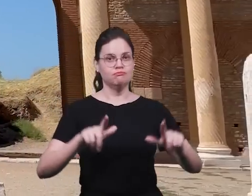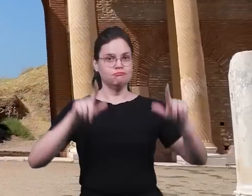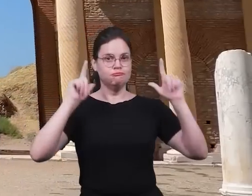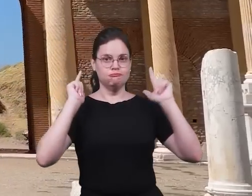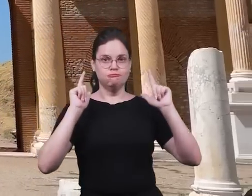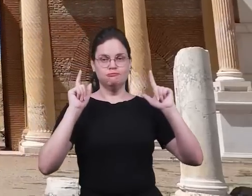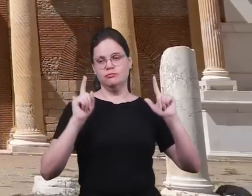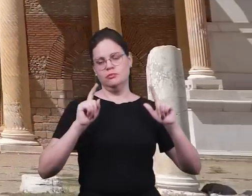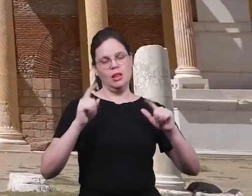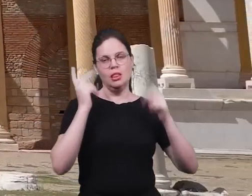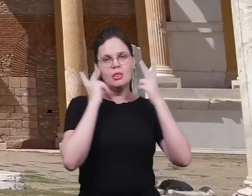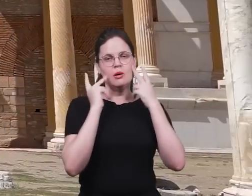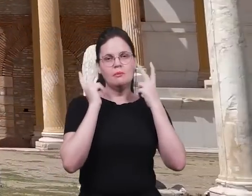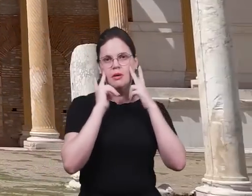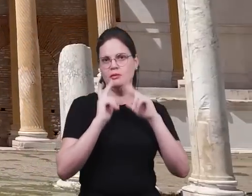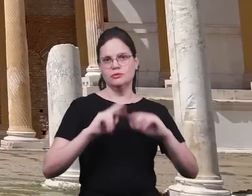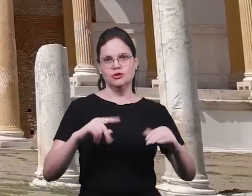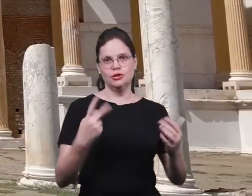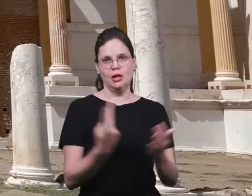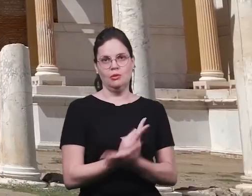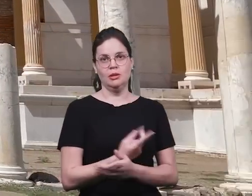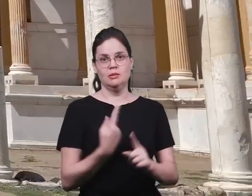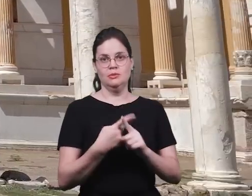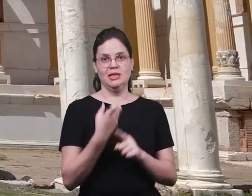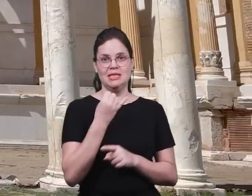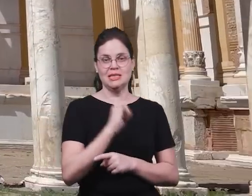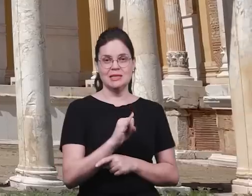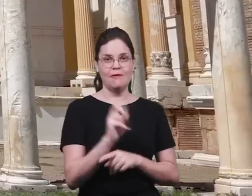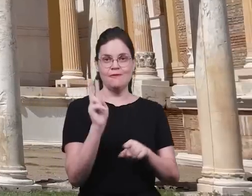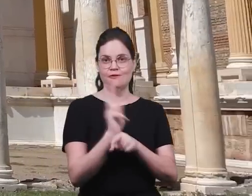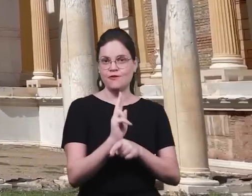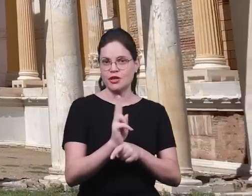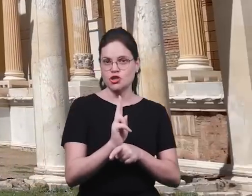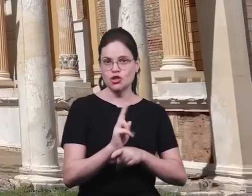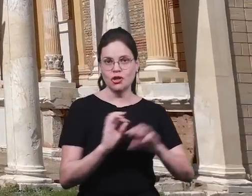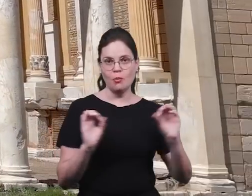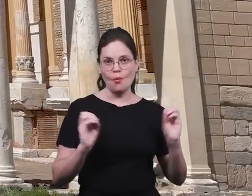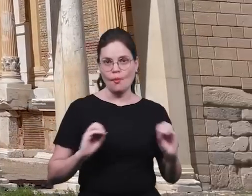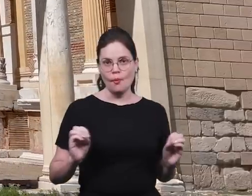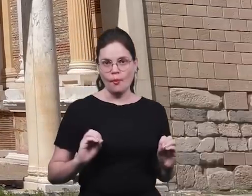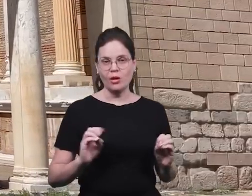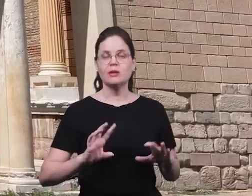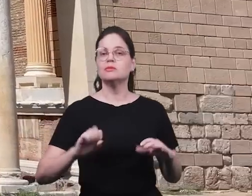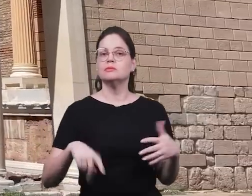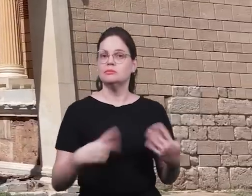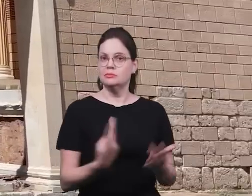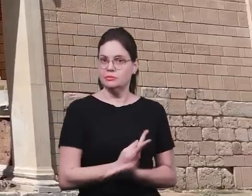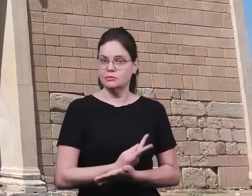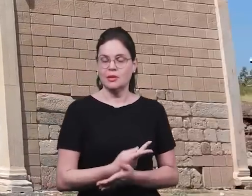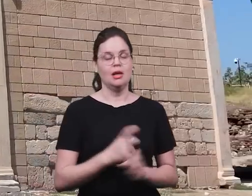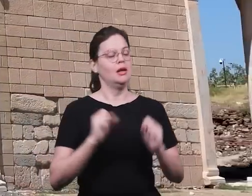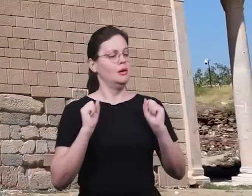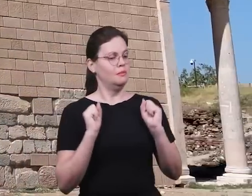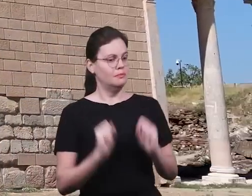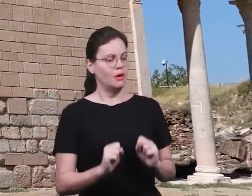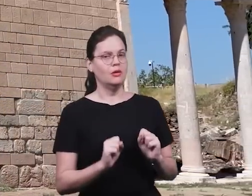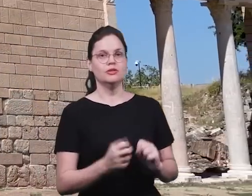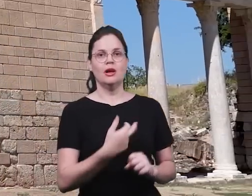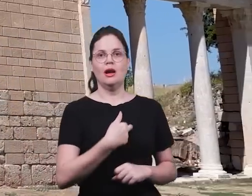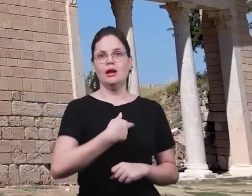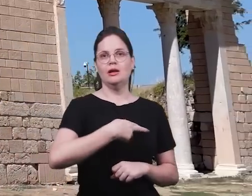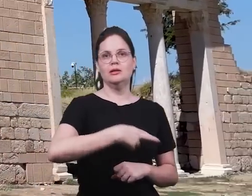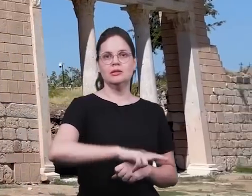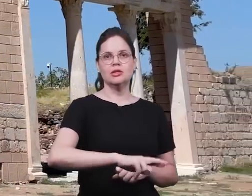normal. Quando se descuida do aspecto espiritual, a tendência e a própria religião, ela